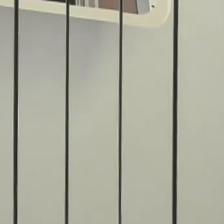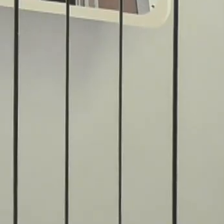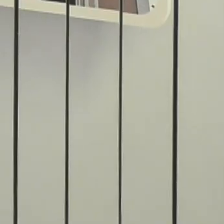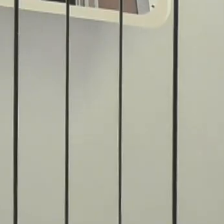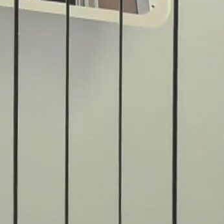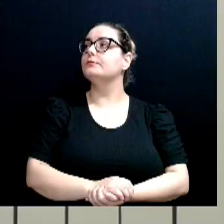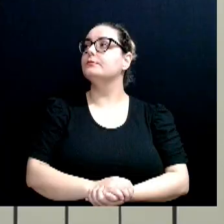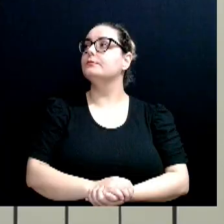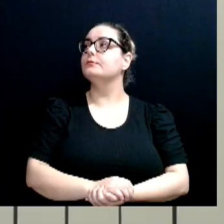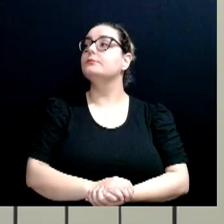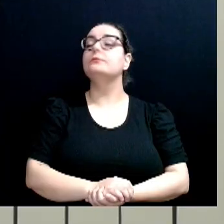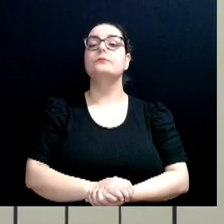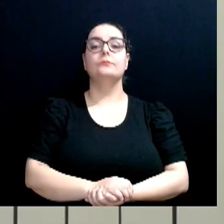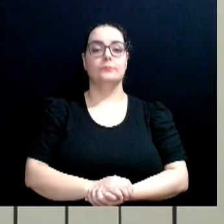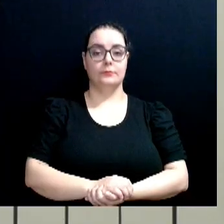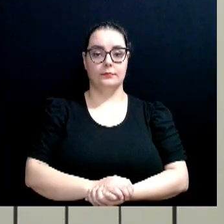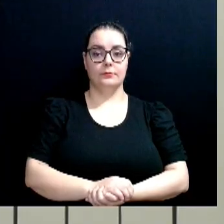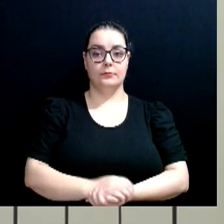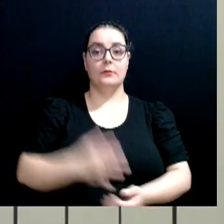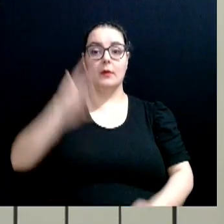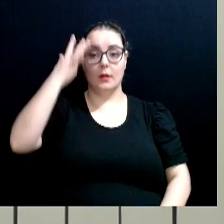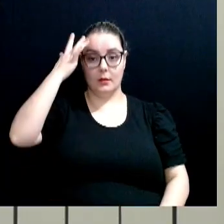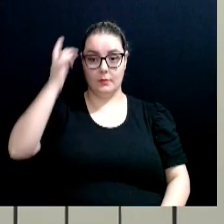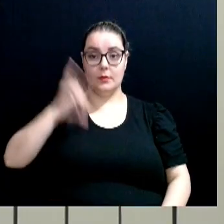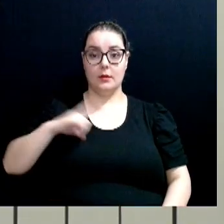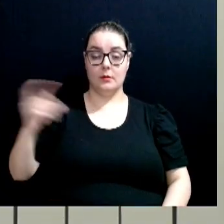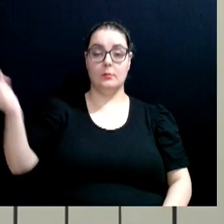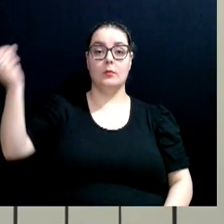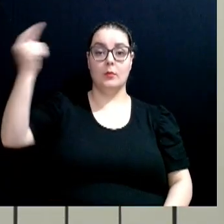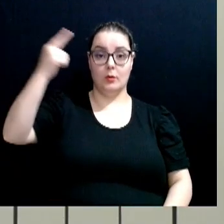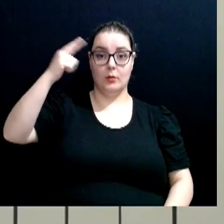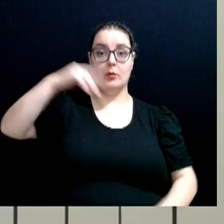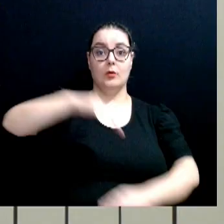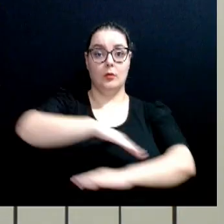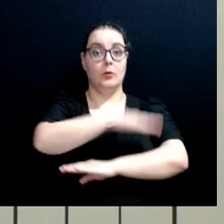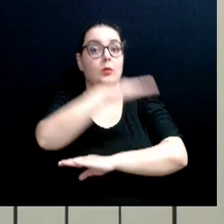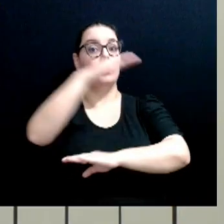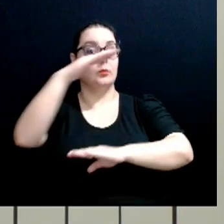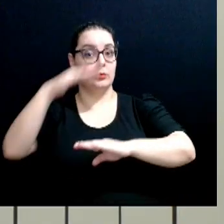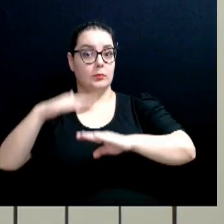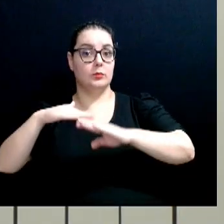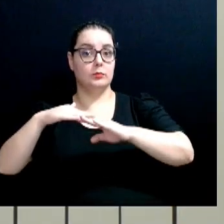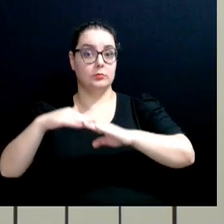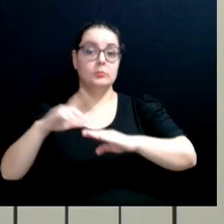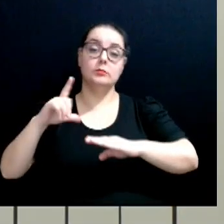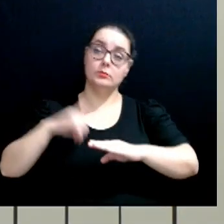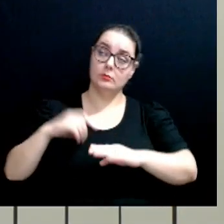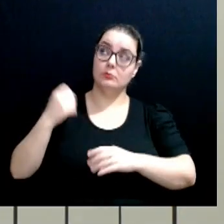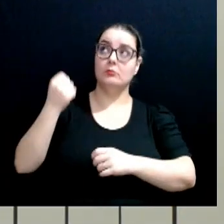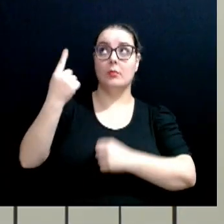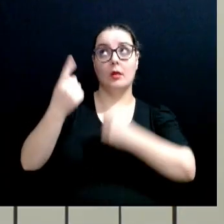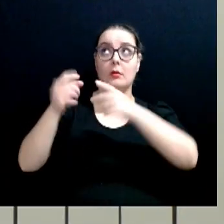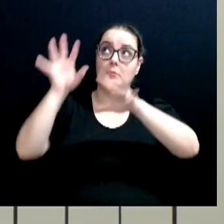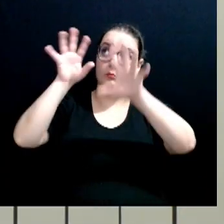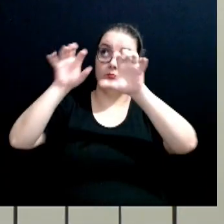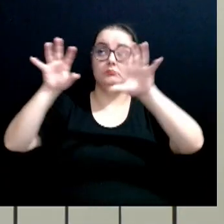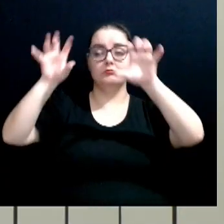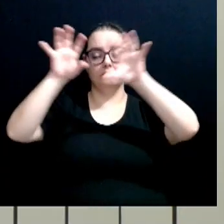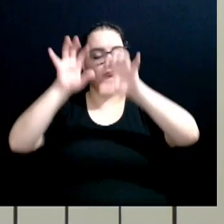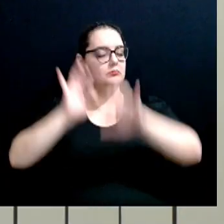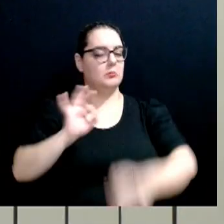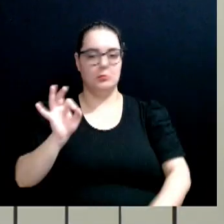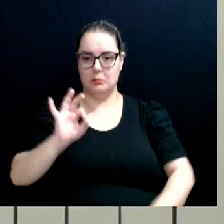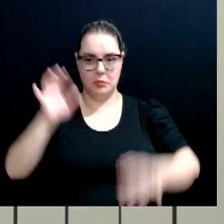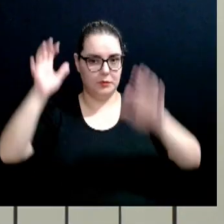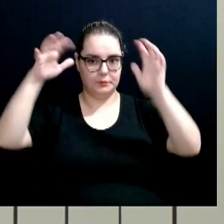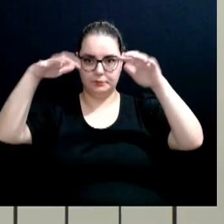Amanhã ainda teremos o sol aparecendo durante todo o dia, com a presença de algumas nuvens, mas sem previsão de chuva.